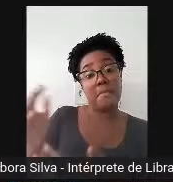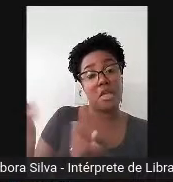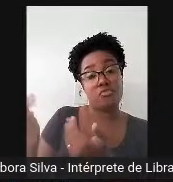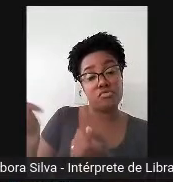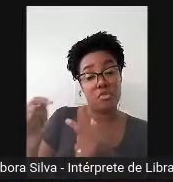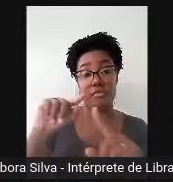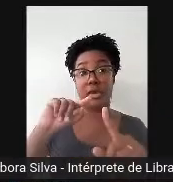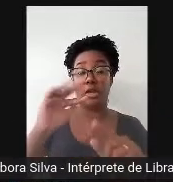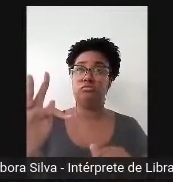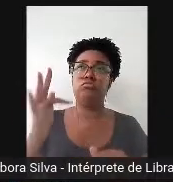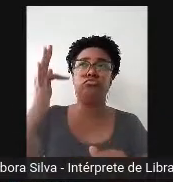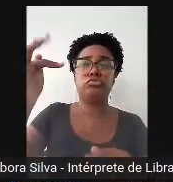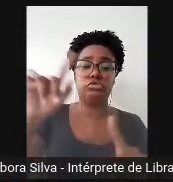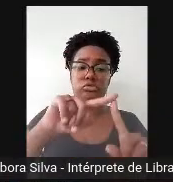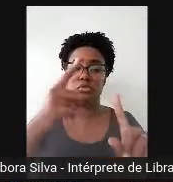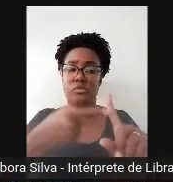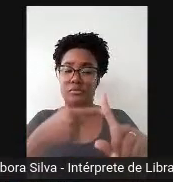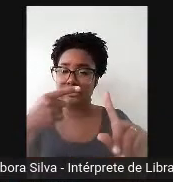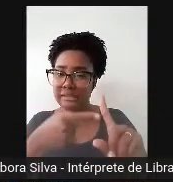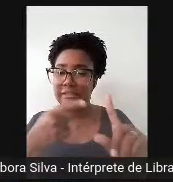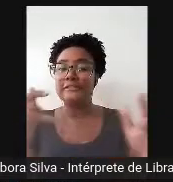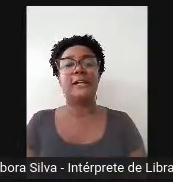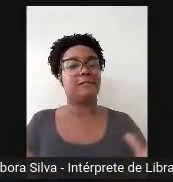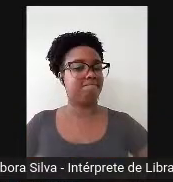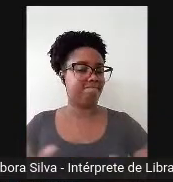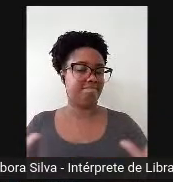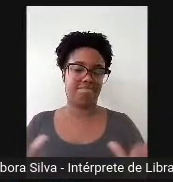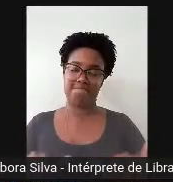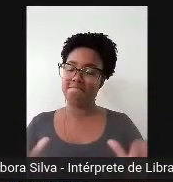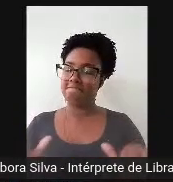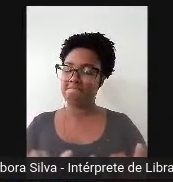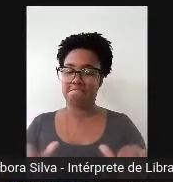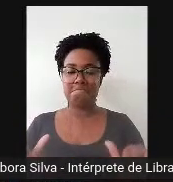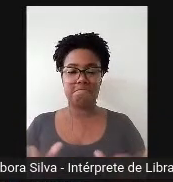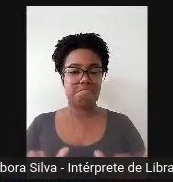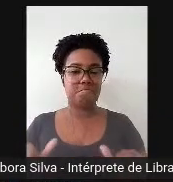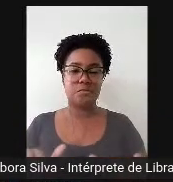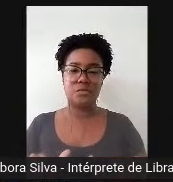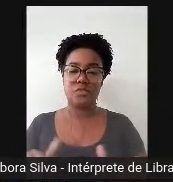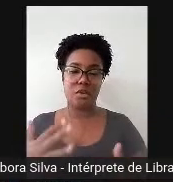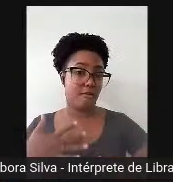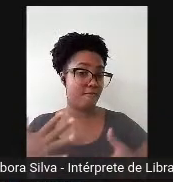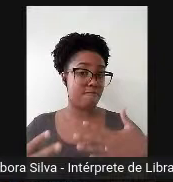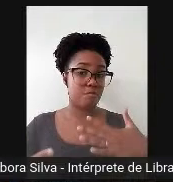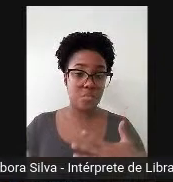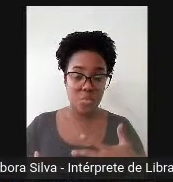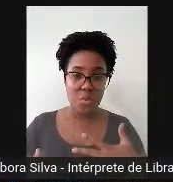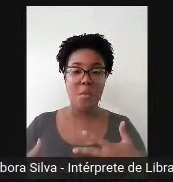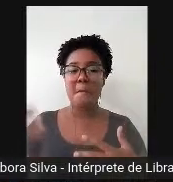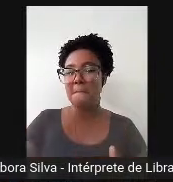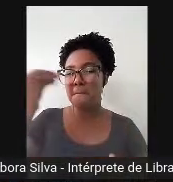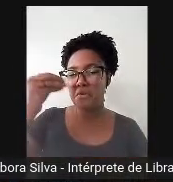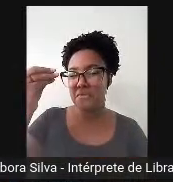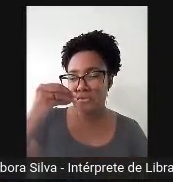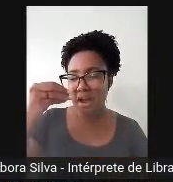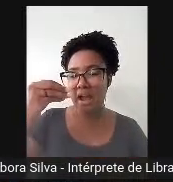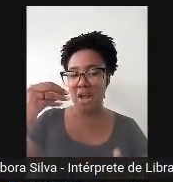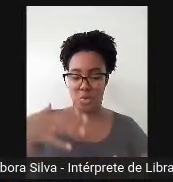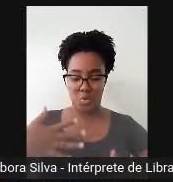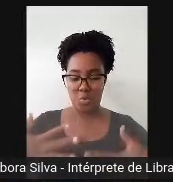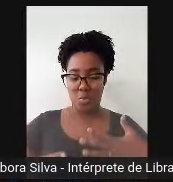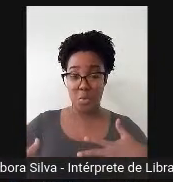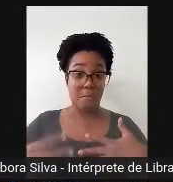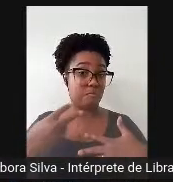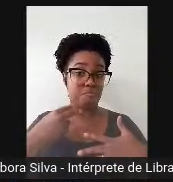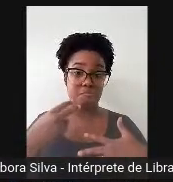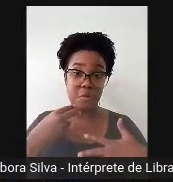grávida logo na primeira menstruação, o que significa que ela não está preparada ginecologicamente para dar à luz.